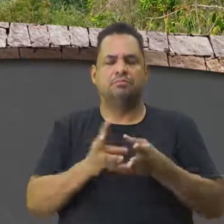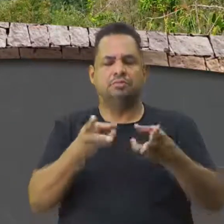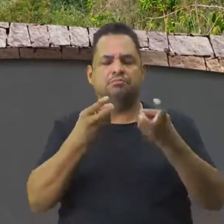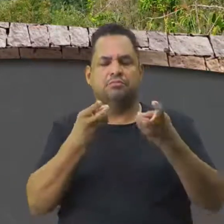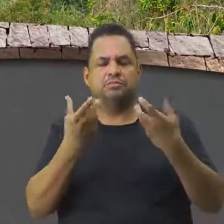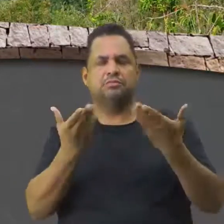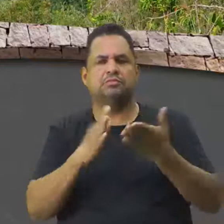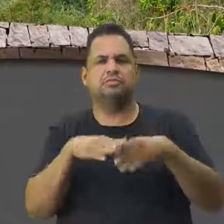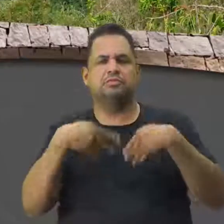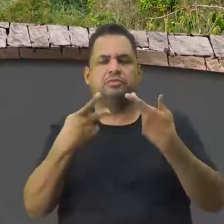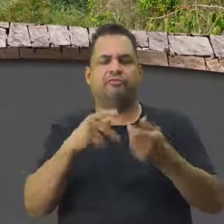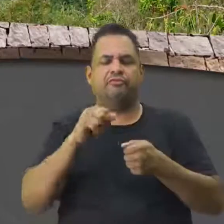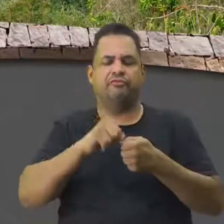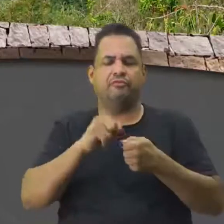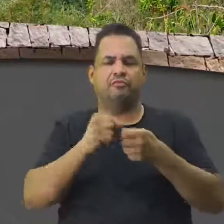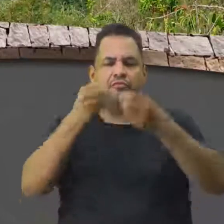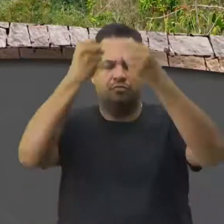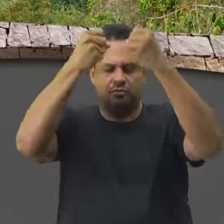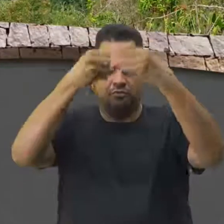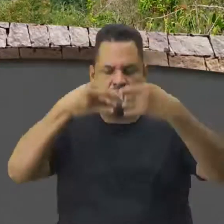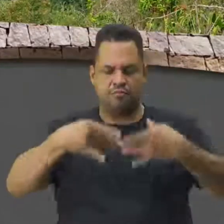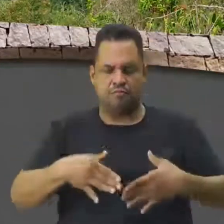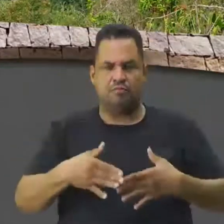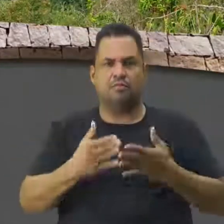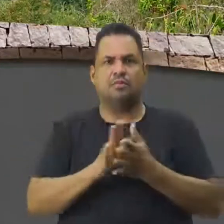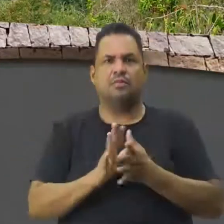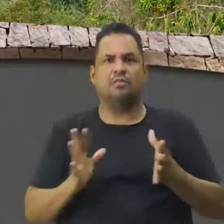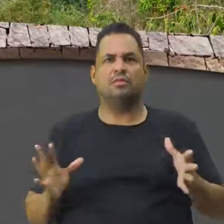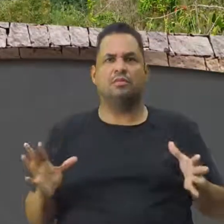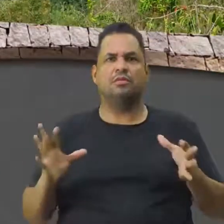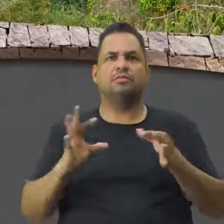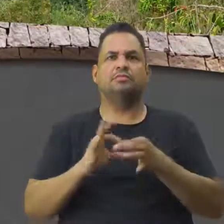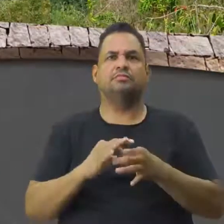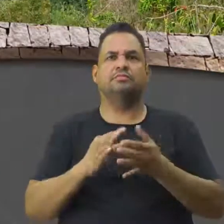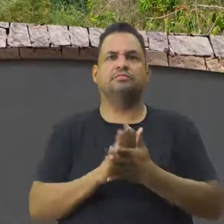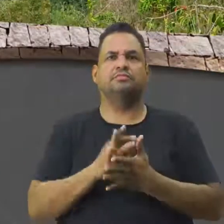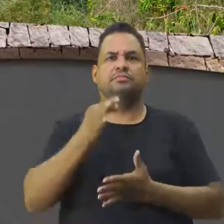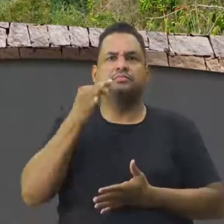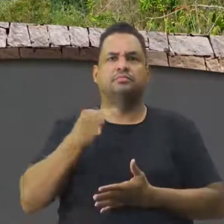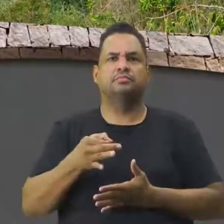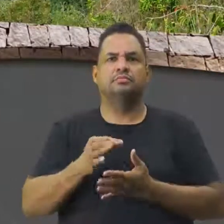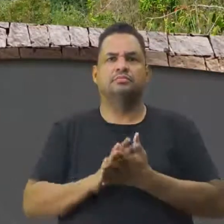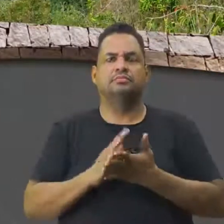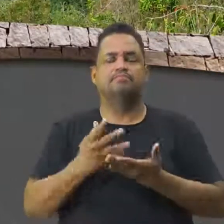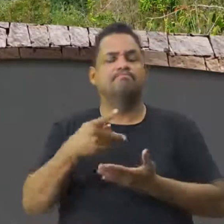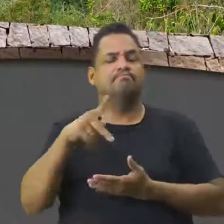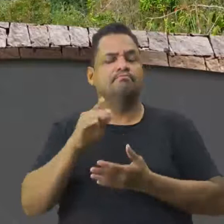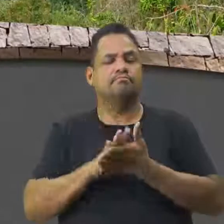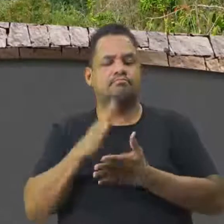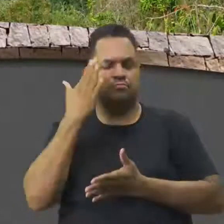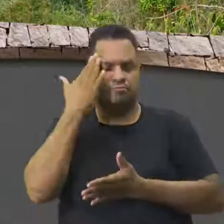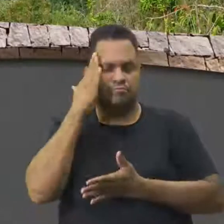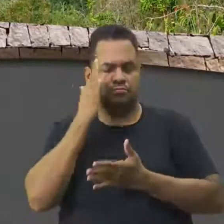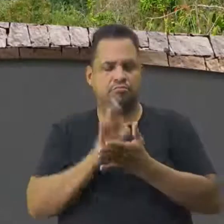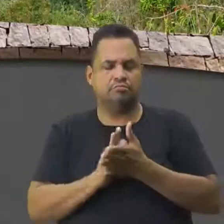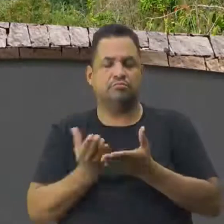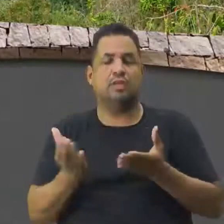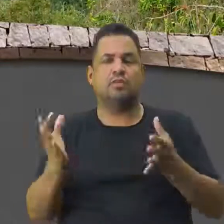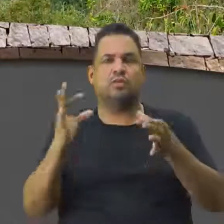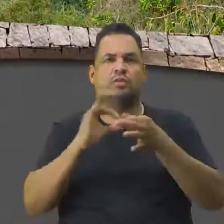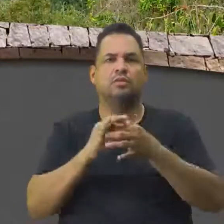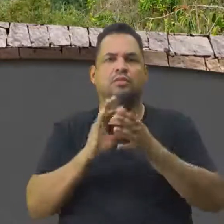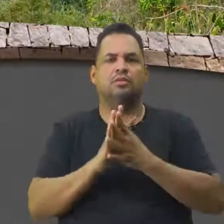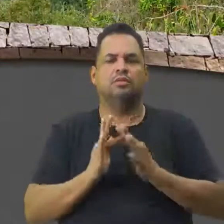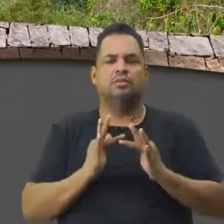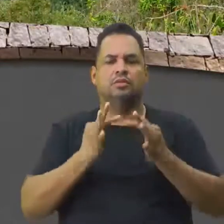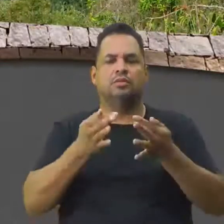onde você tem um texto, mas eu faço a contextualização, certo? Para você entender o contexto. Portanto, nós estamos no final da